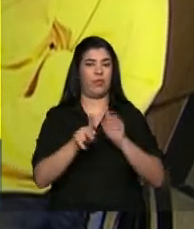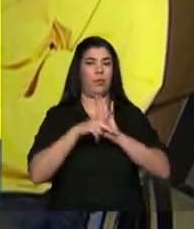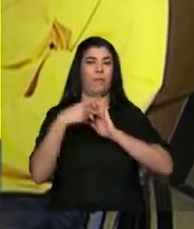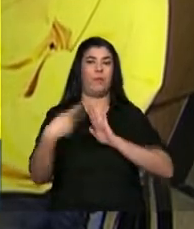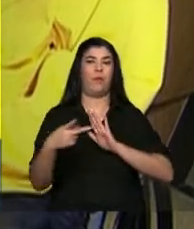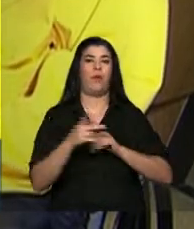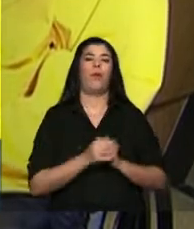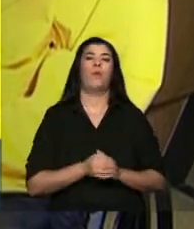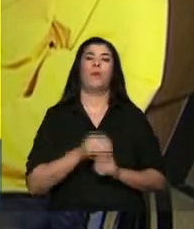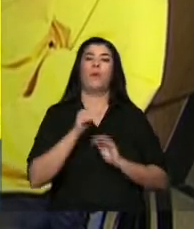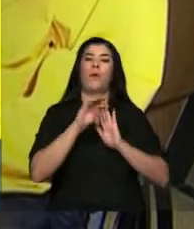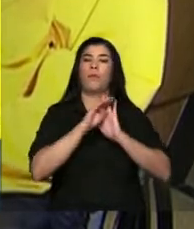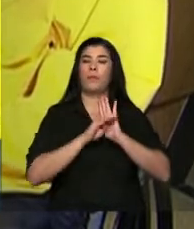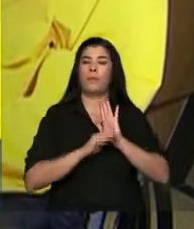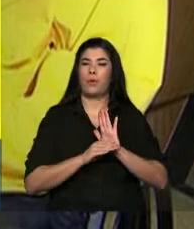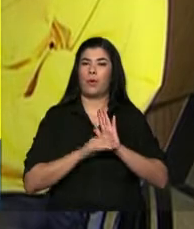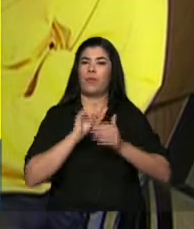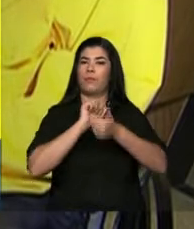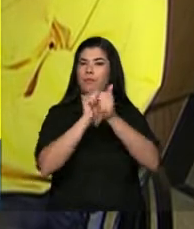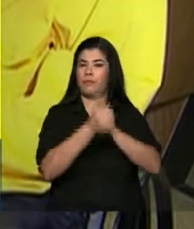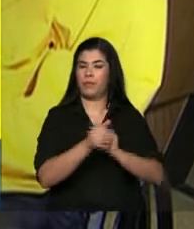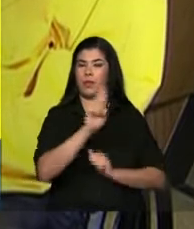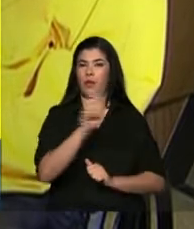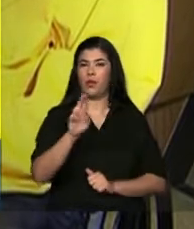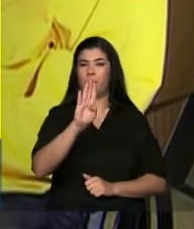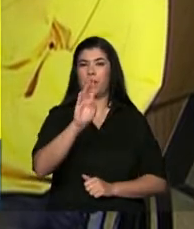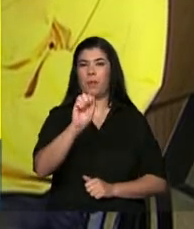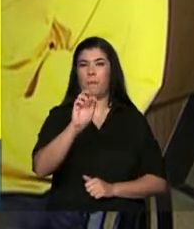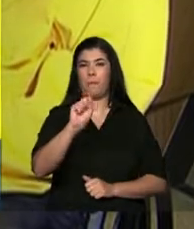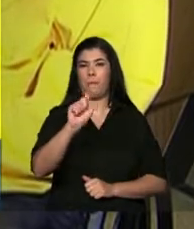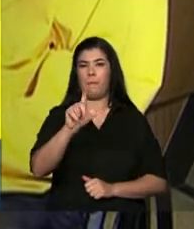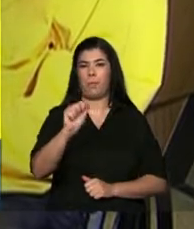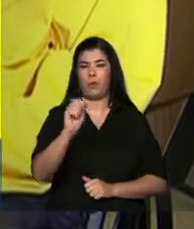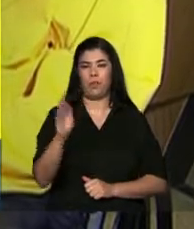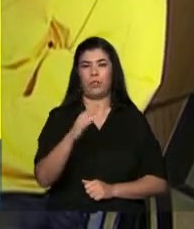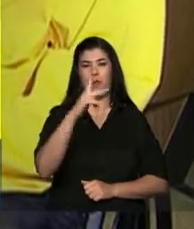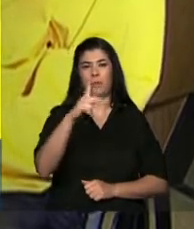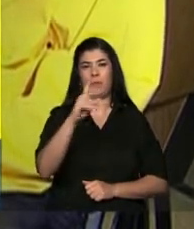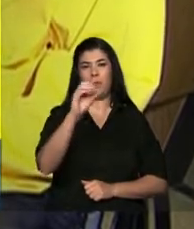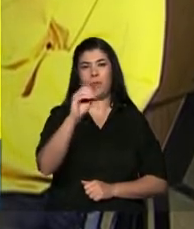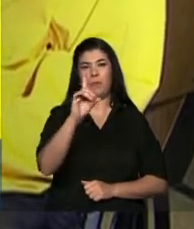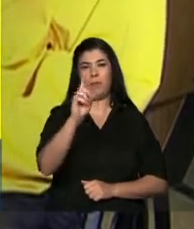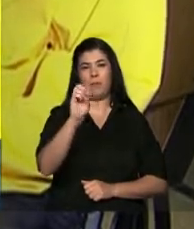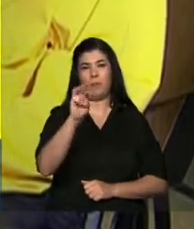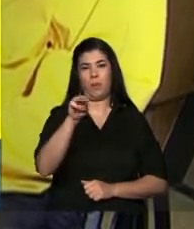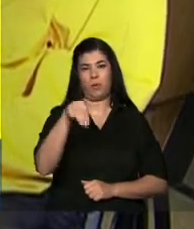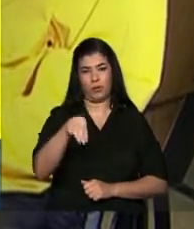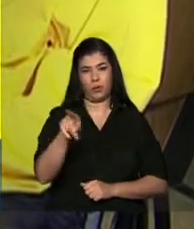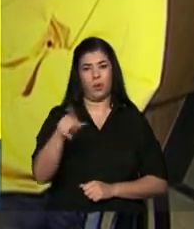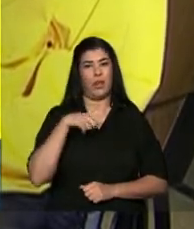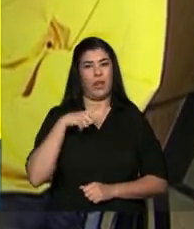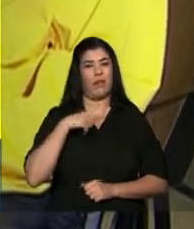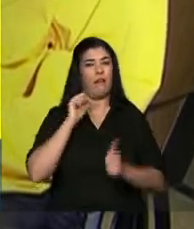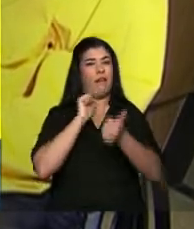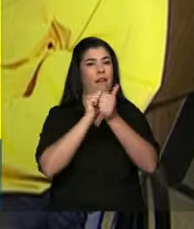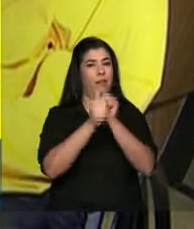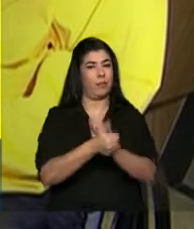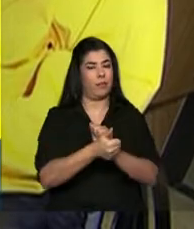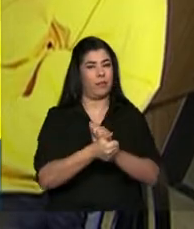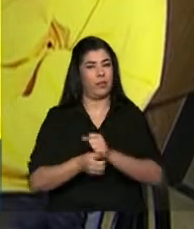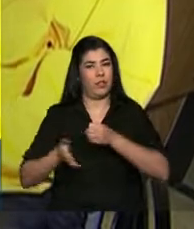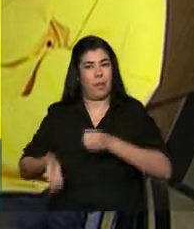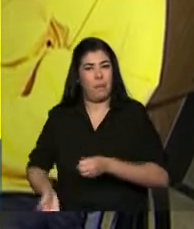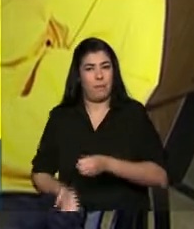Bolsa Atleta e o Bolsa Pódio. Eu estou aqui ao lado de um bolsista do Bolsa Pódio, que é o Iranildo Espíndola. Ele é atleta do tênis de mesa e vai